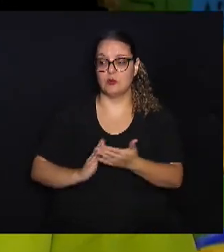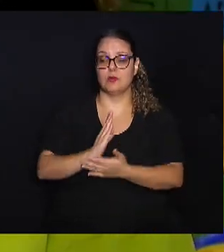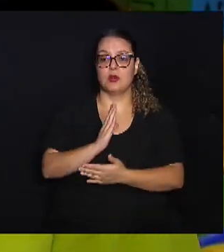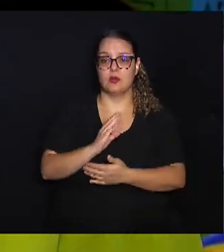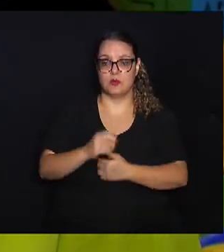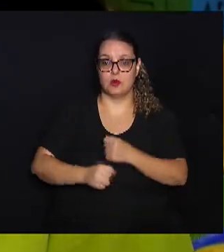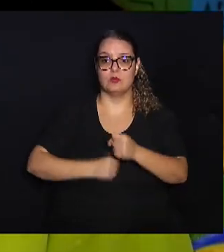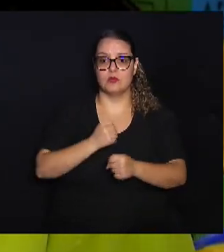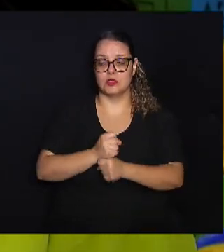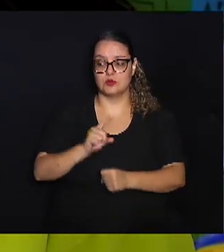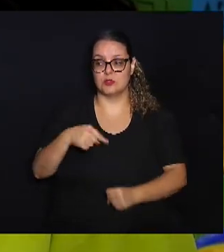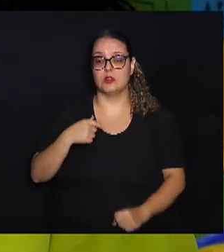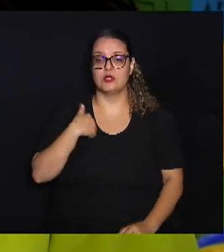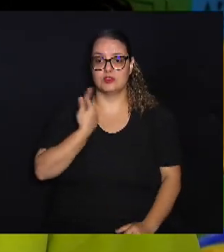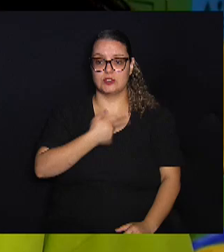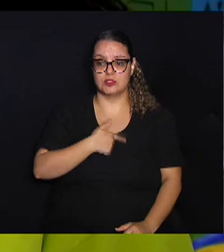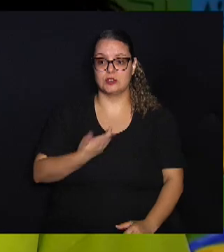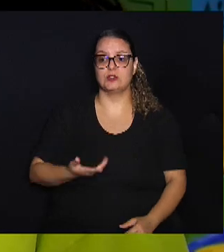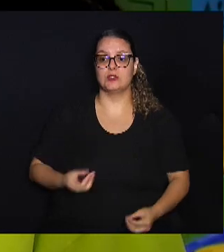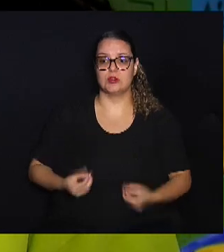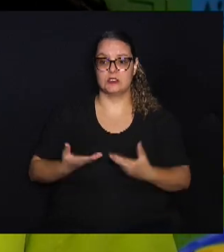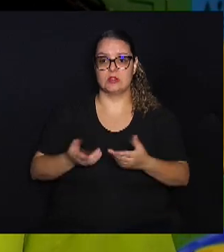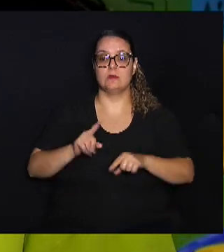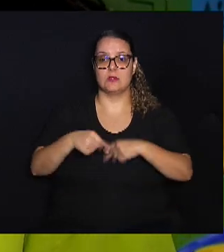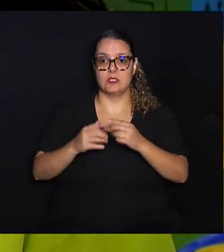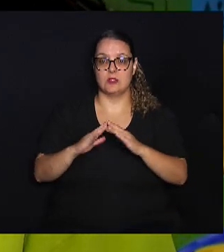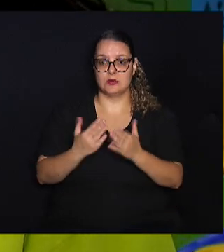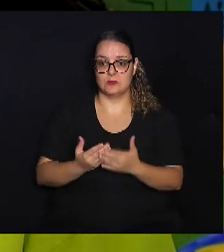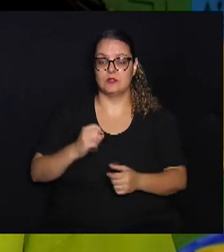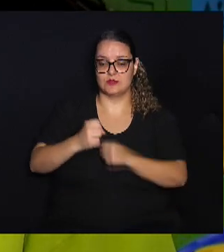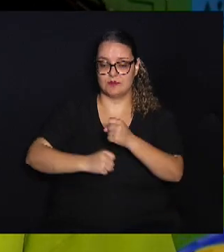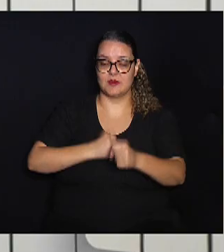que vem e nós vamos levar ele para outras escolas no ano que vem.